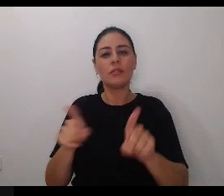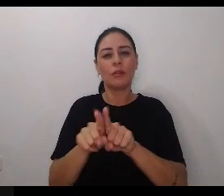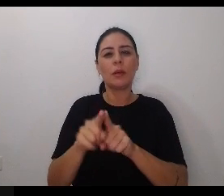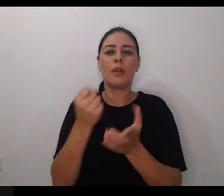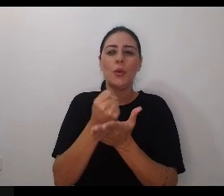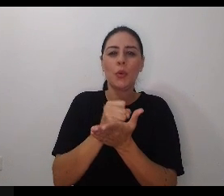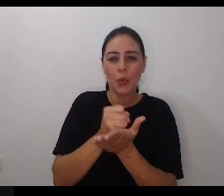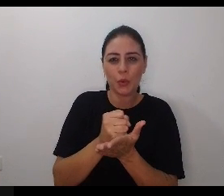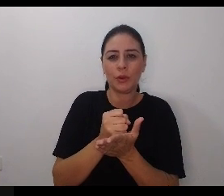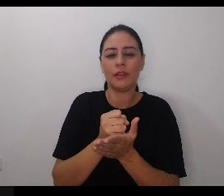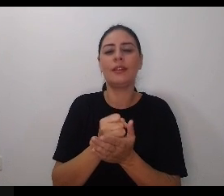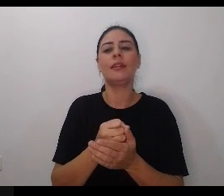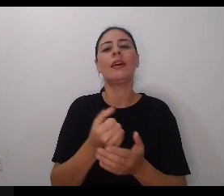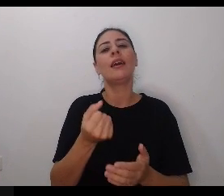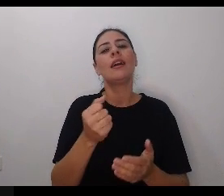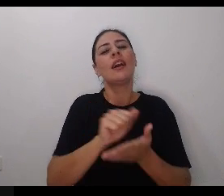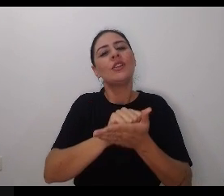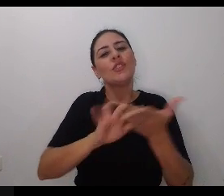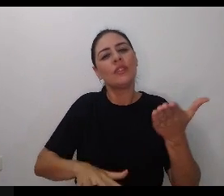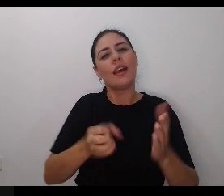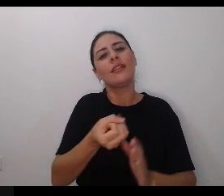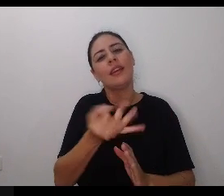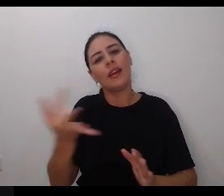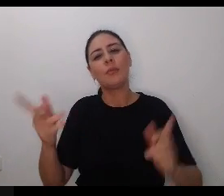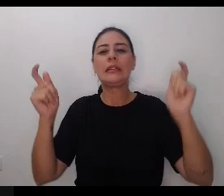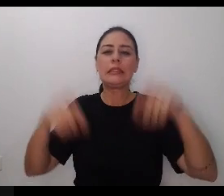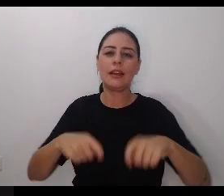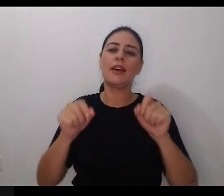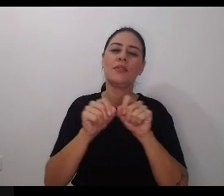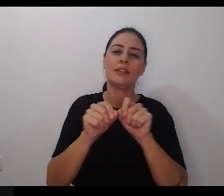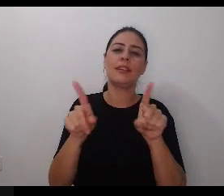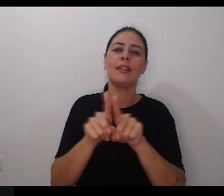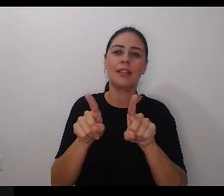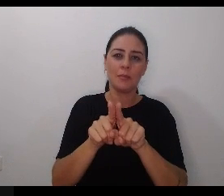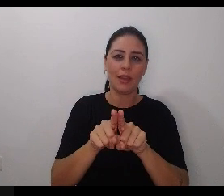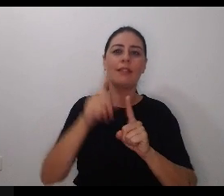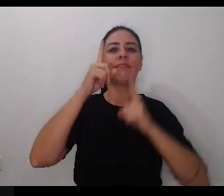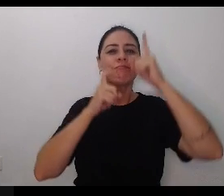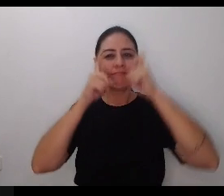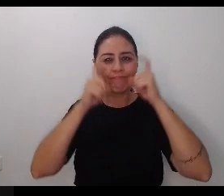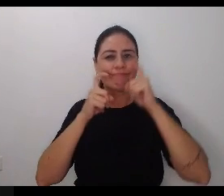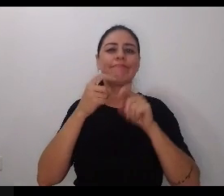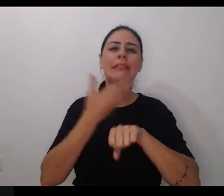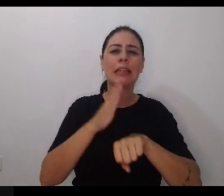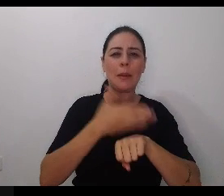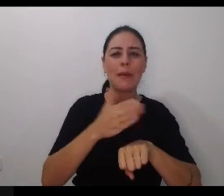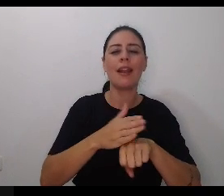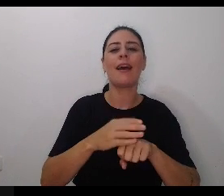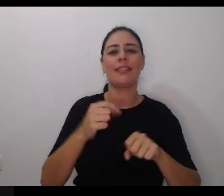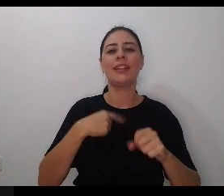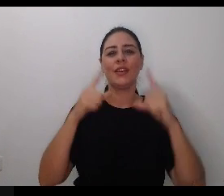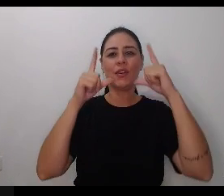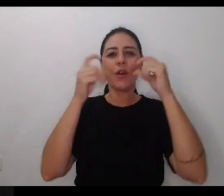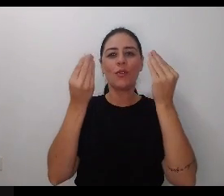as emoções e lidar com as emoções, né? Algumas atividades também que podem ser feitas, então trabalhar bastante com as